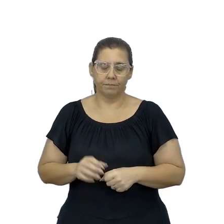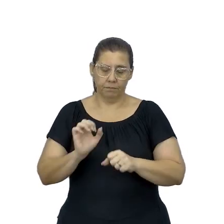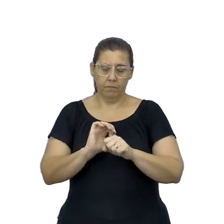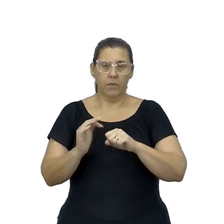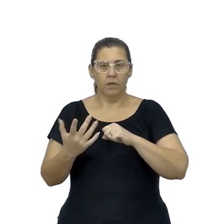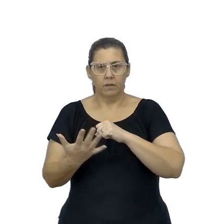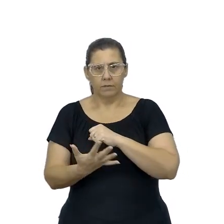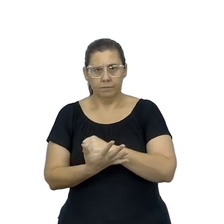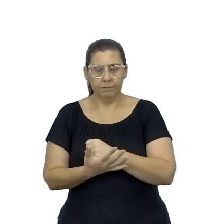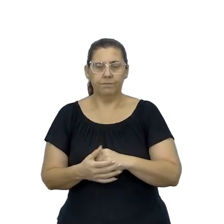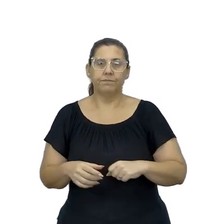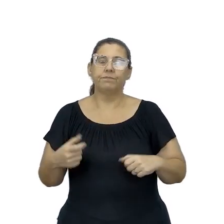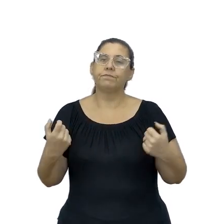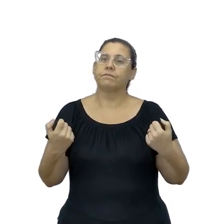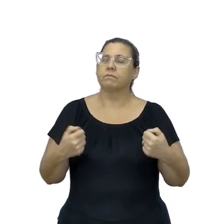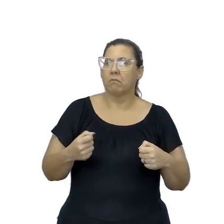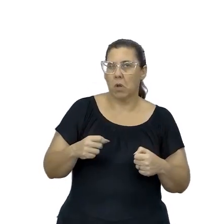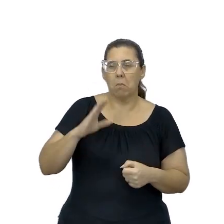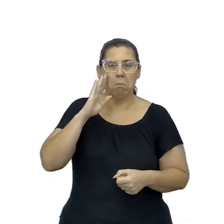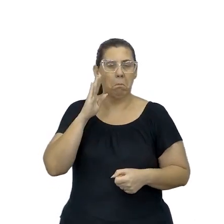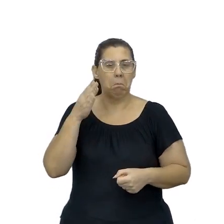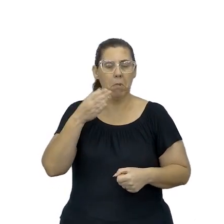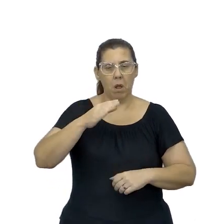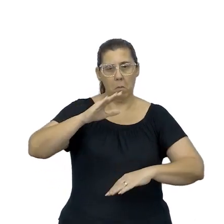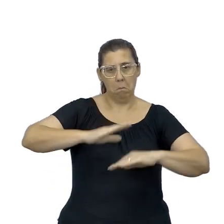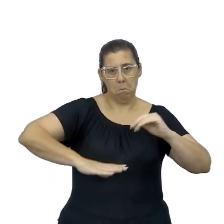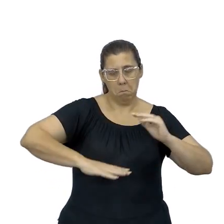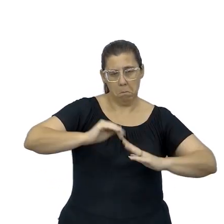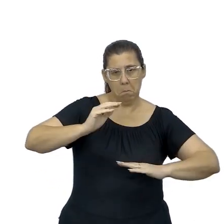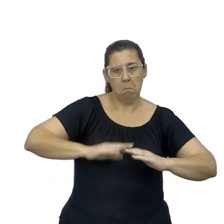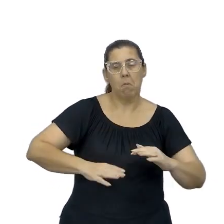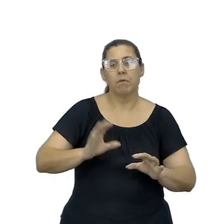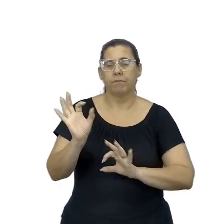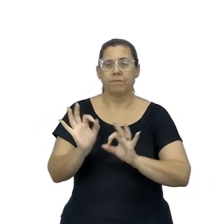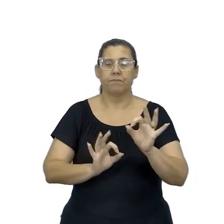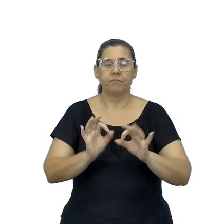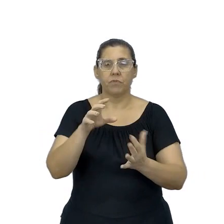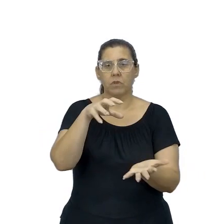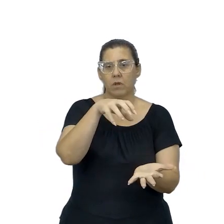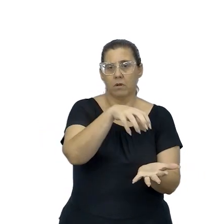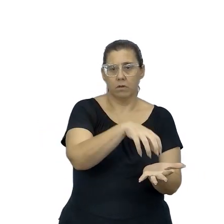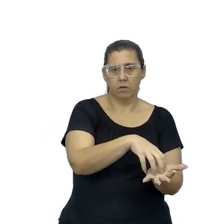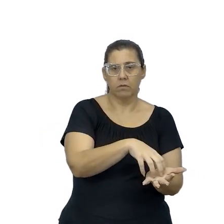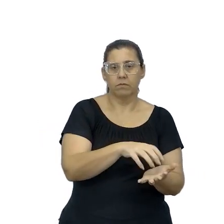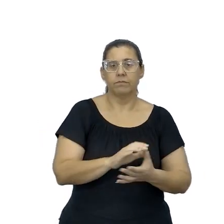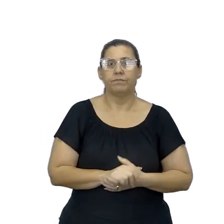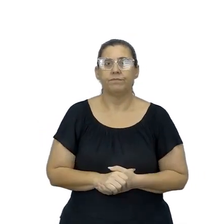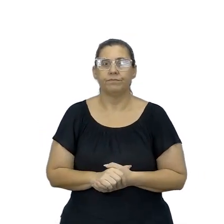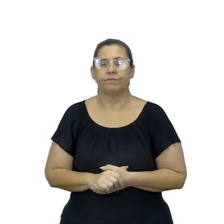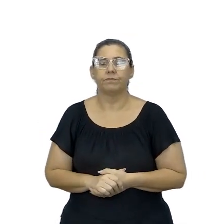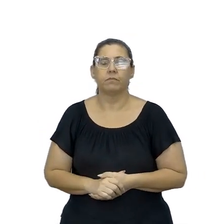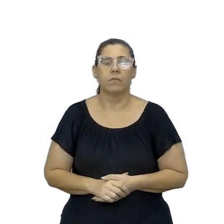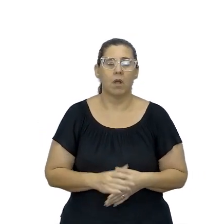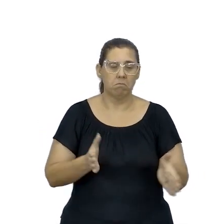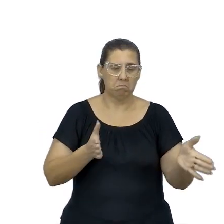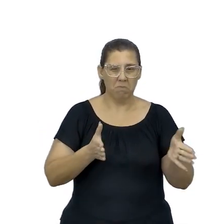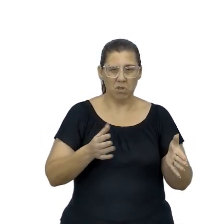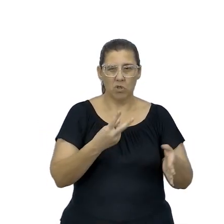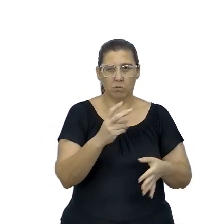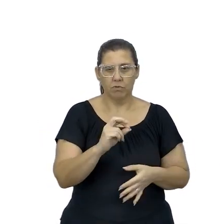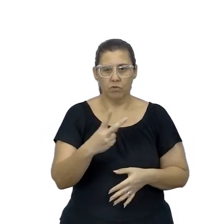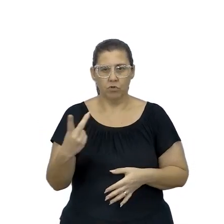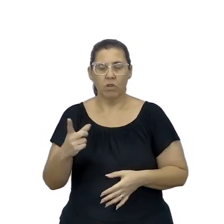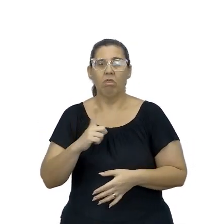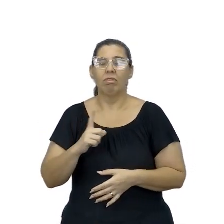a gente precisou priorizar algumas habilidades, e aí foi criada a matriz. E essa matriz versão 2022 está disponível